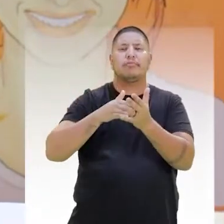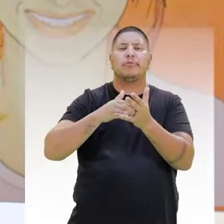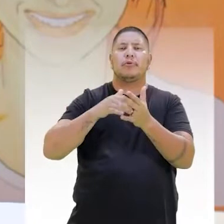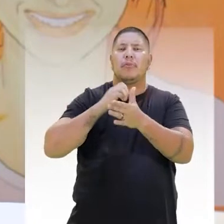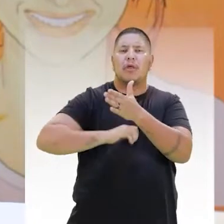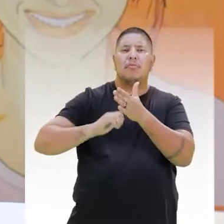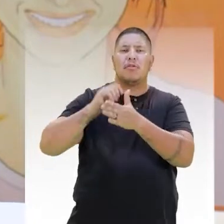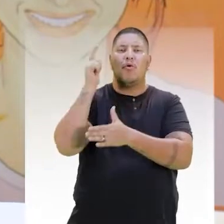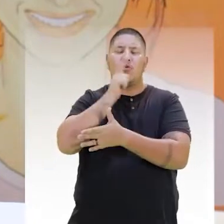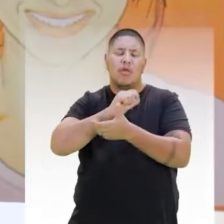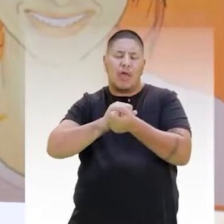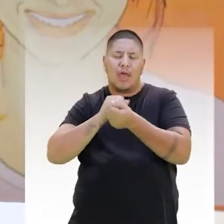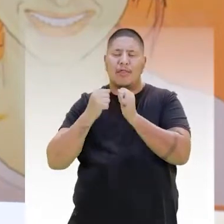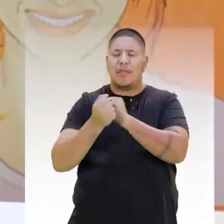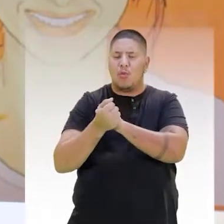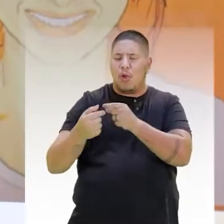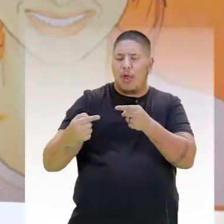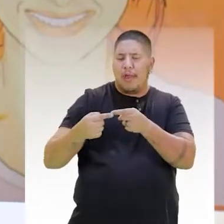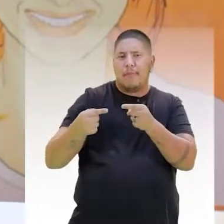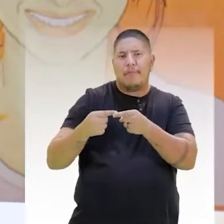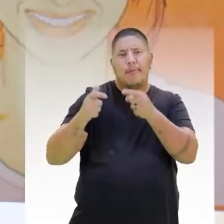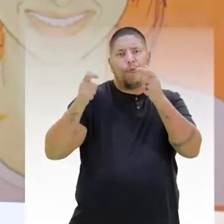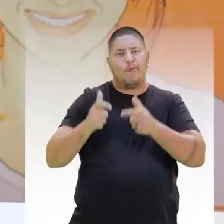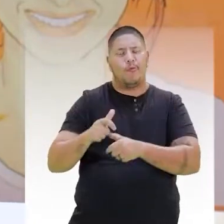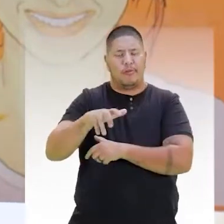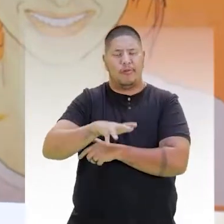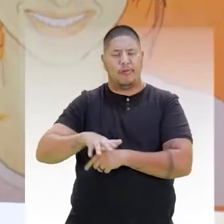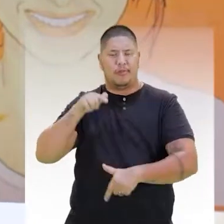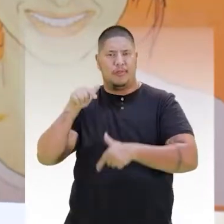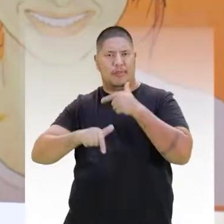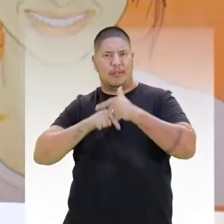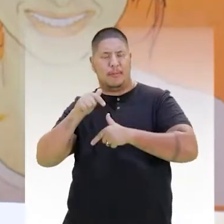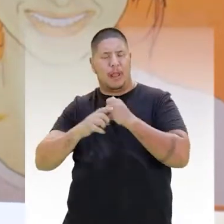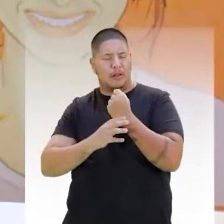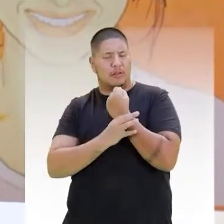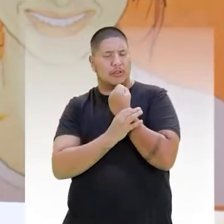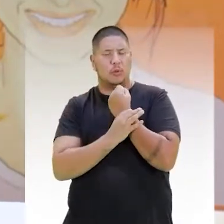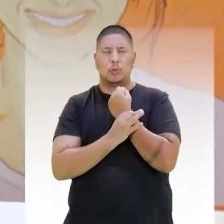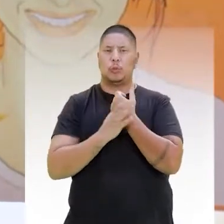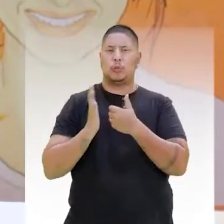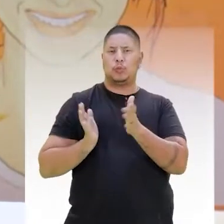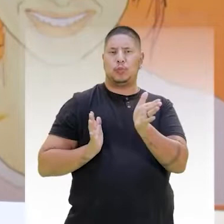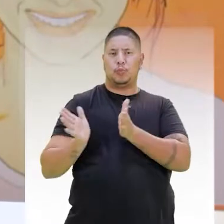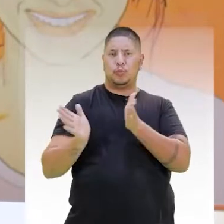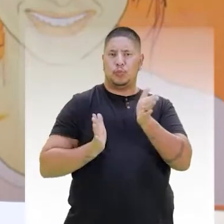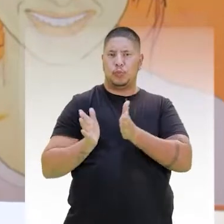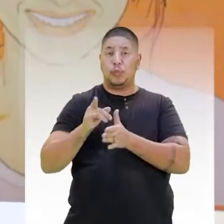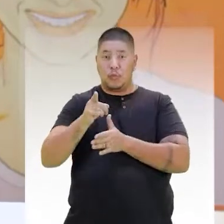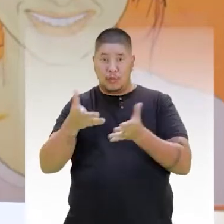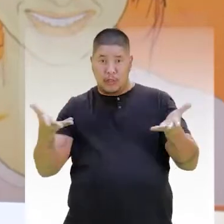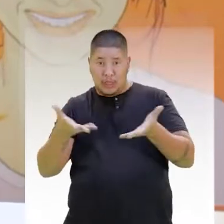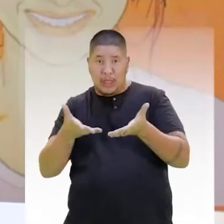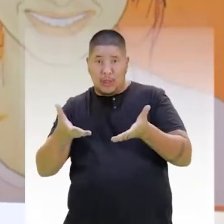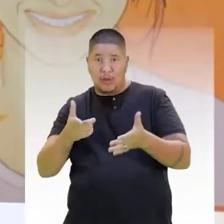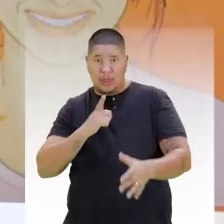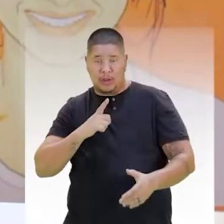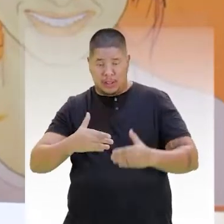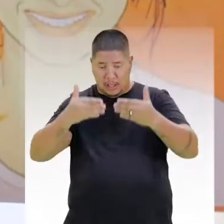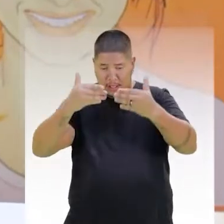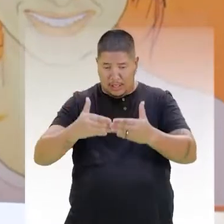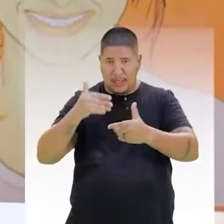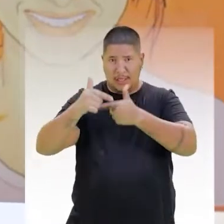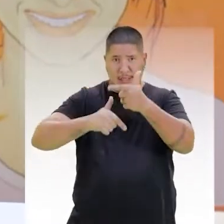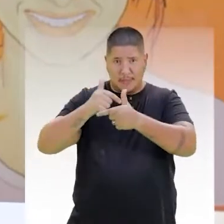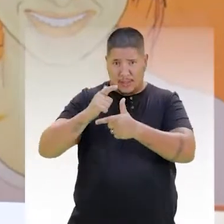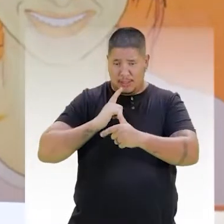se adequarem mesmo e colocarem ali um ambiente de trabalho seguro, acessível? Você que agora está ali na linha de frente,